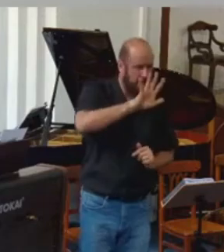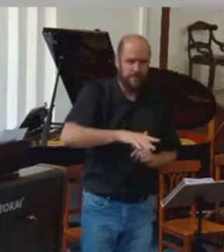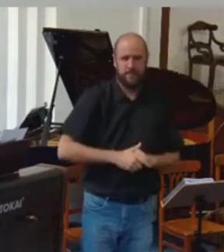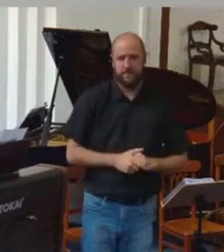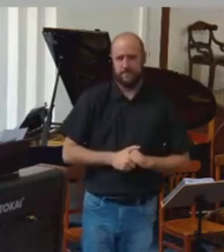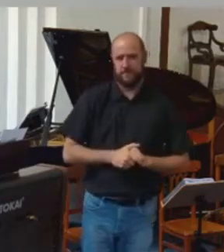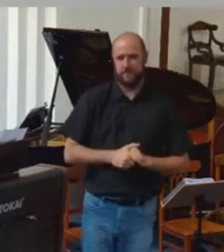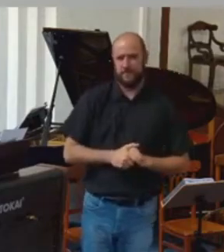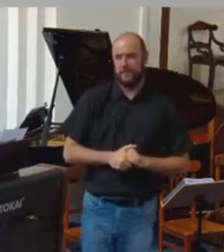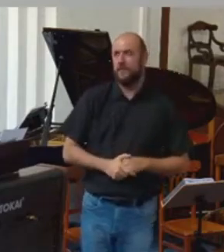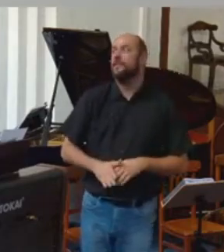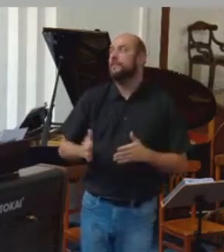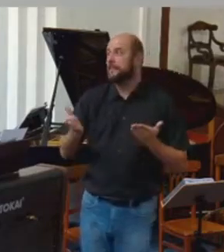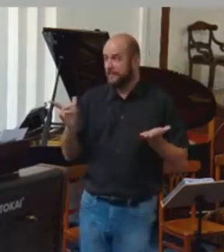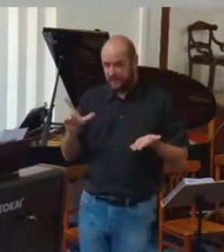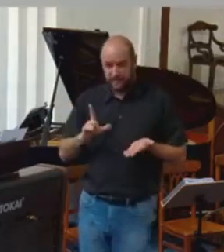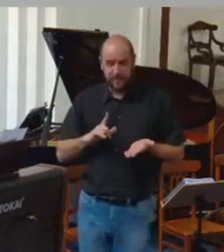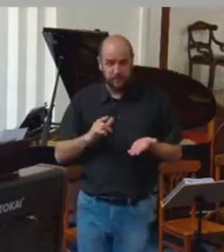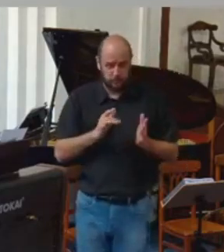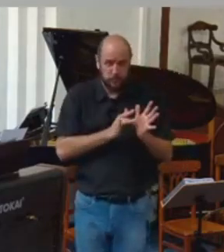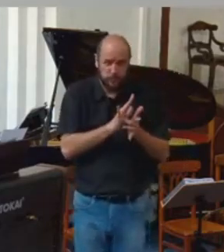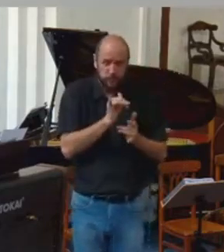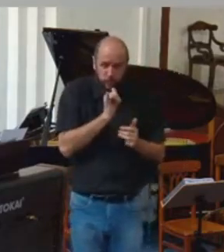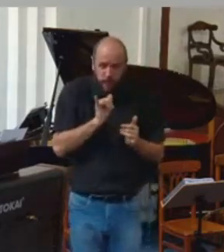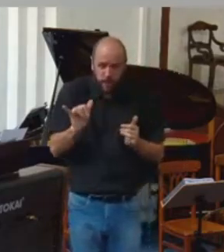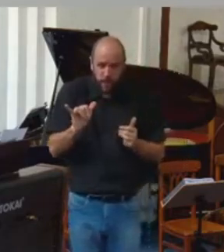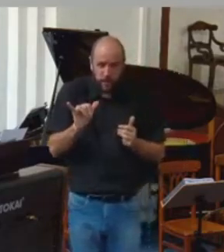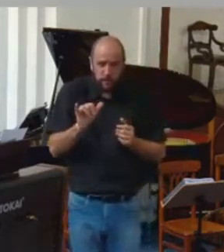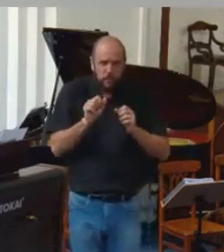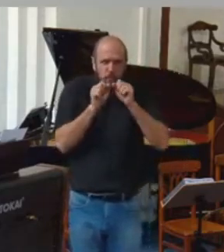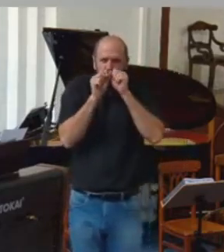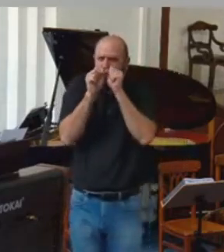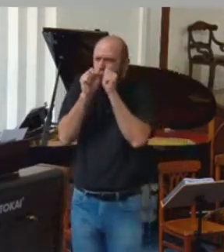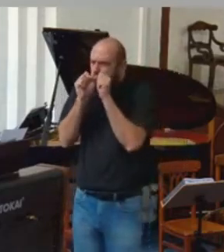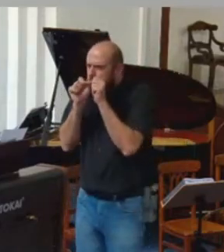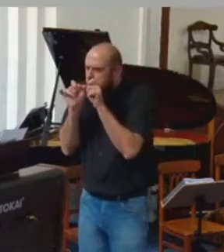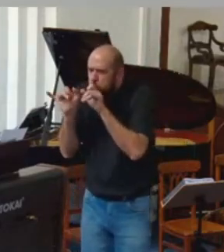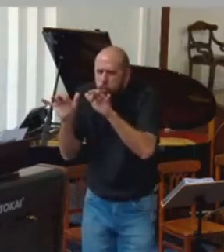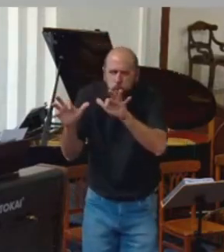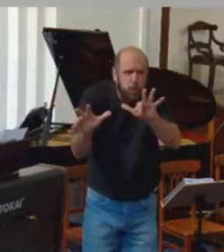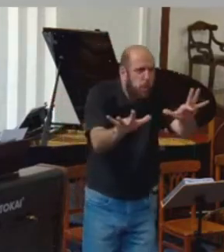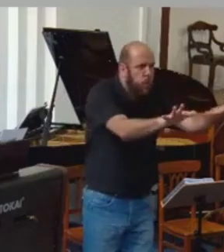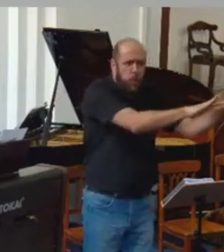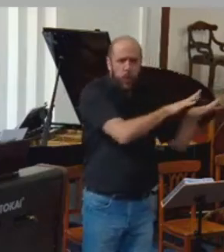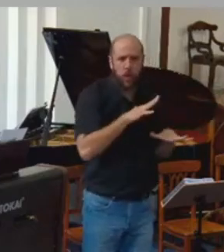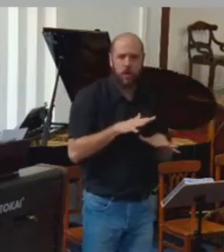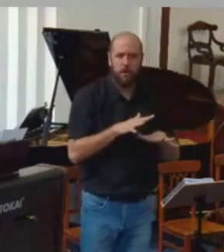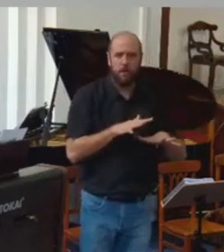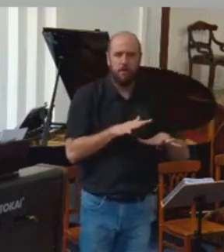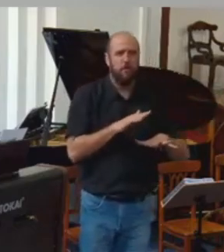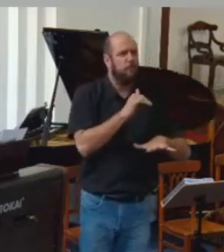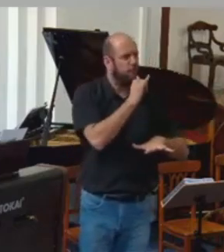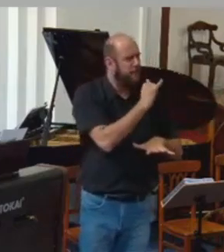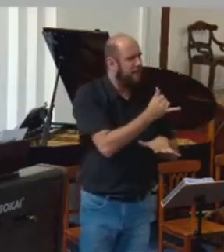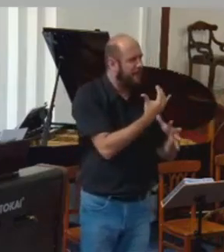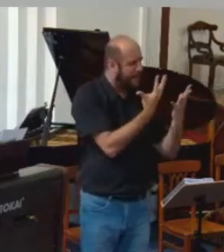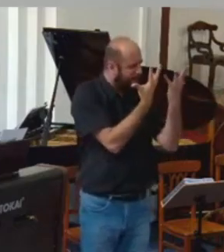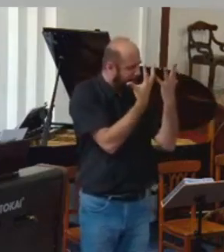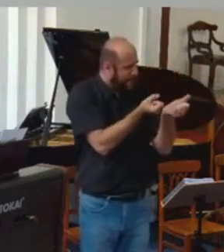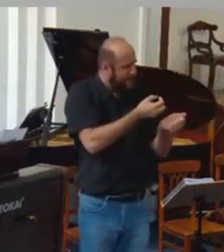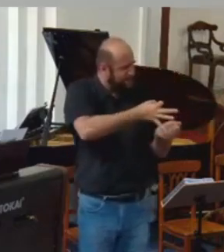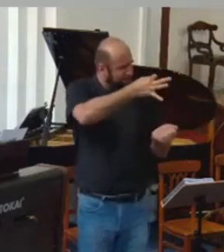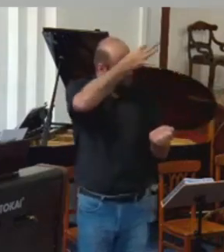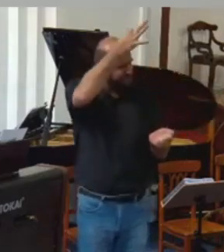vocês. E, havendo dito isso, soprou sobre eles e disse-lhes: recebam